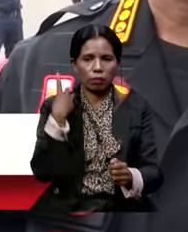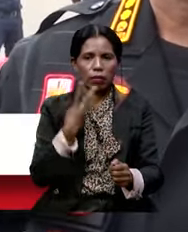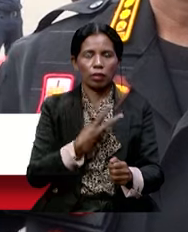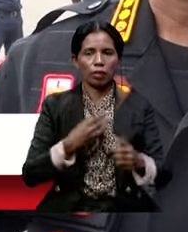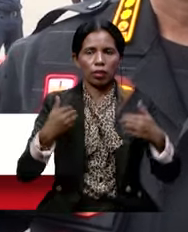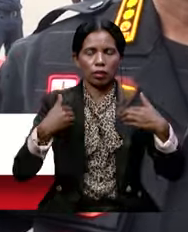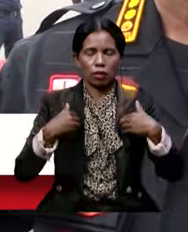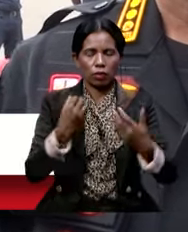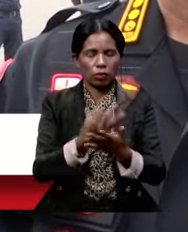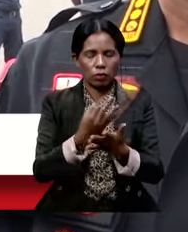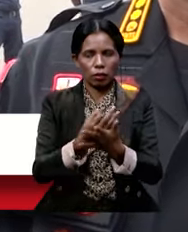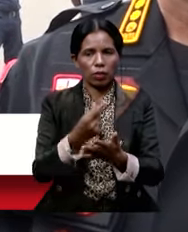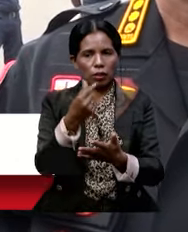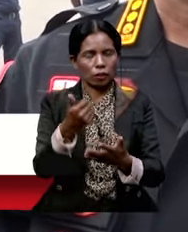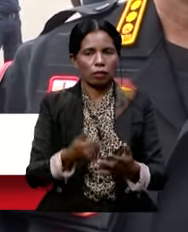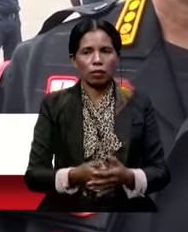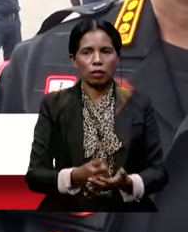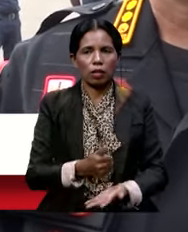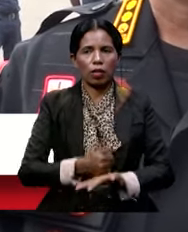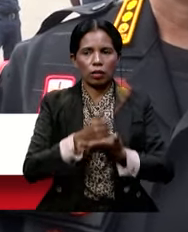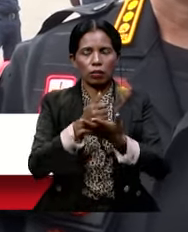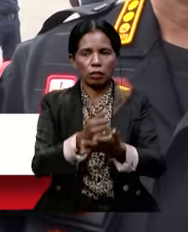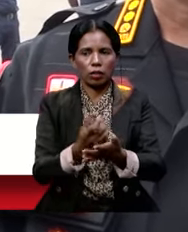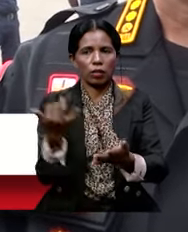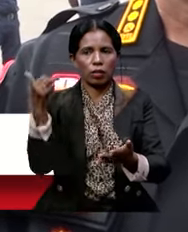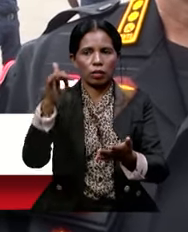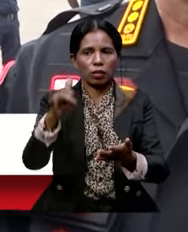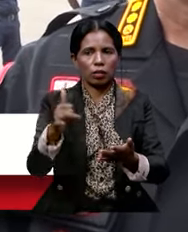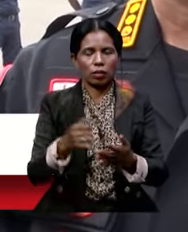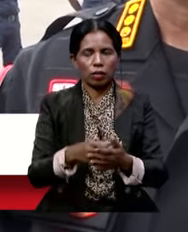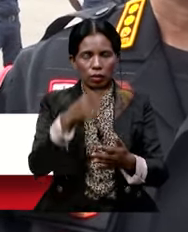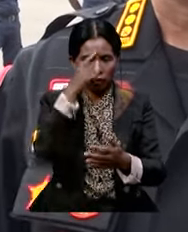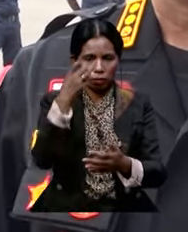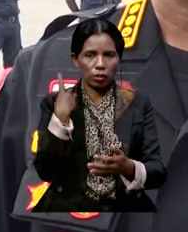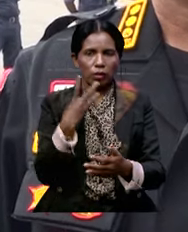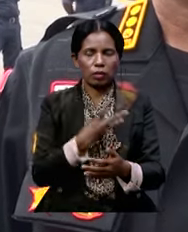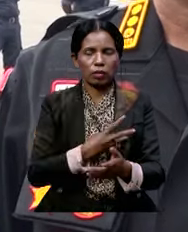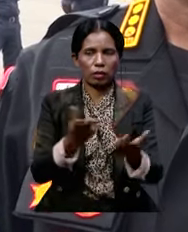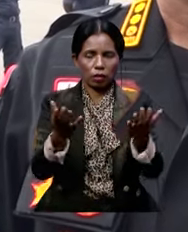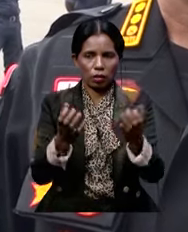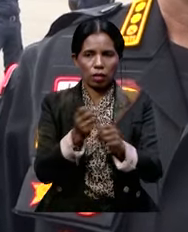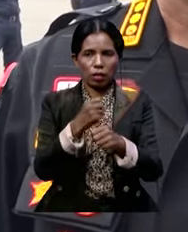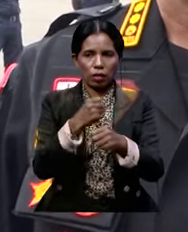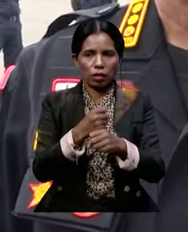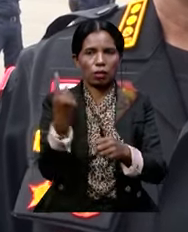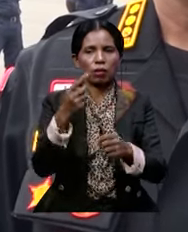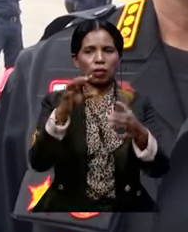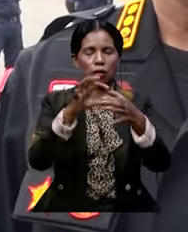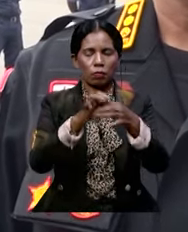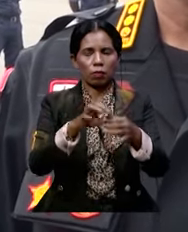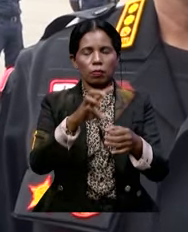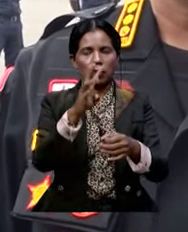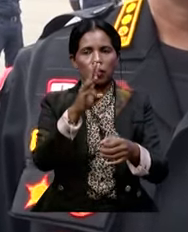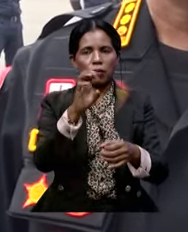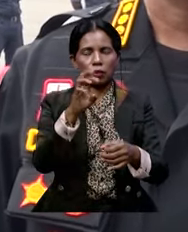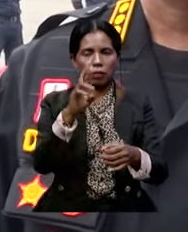limitação orçamento apoio ser a limitação também é uma que está Haloret ba membru rir sira ho